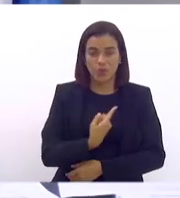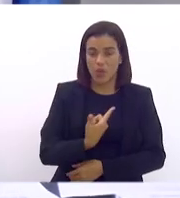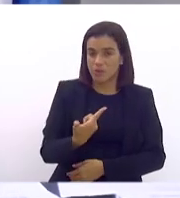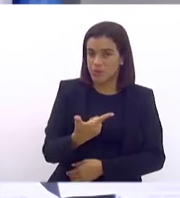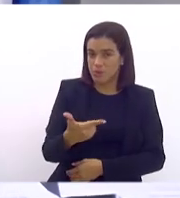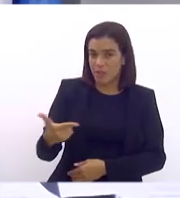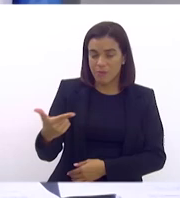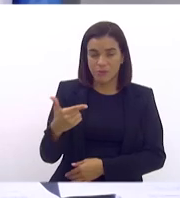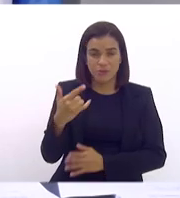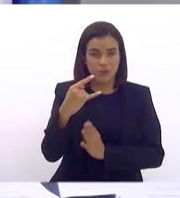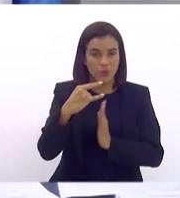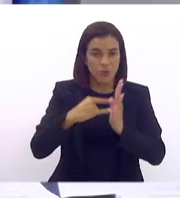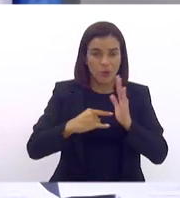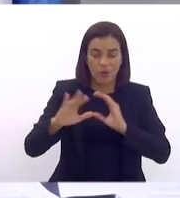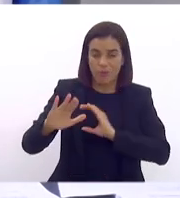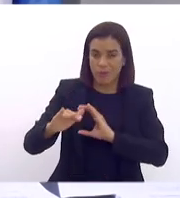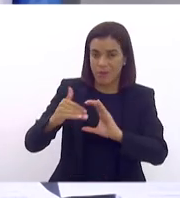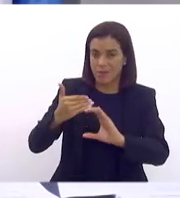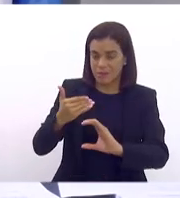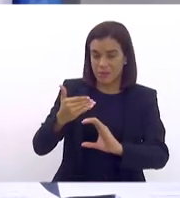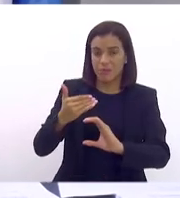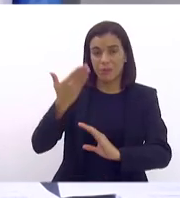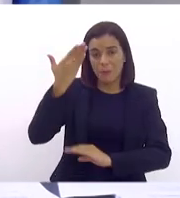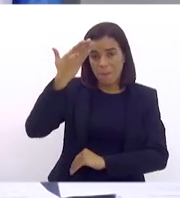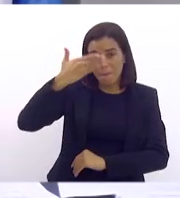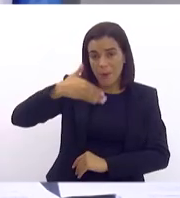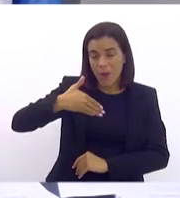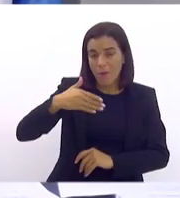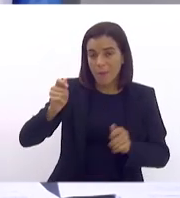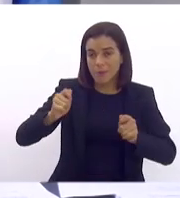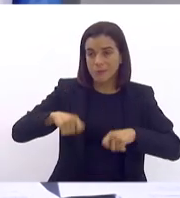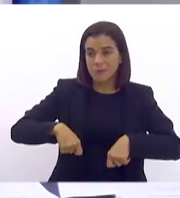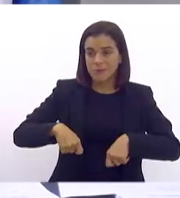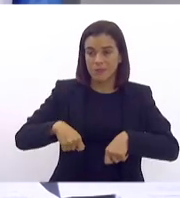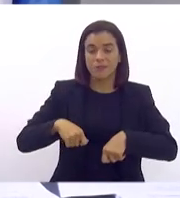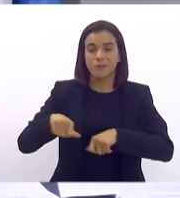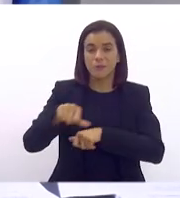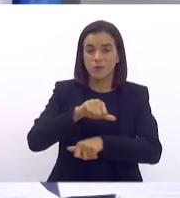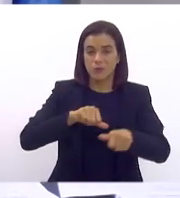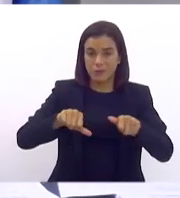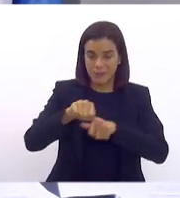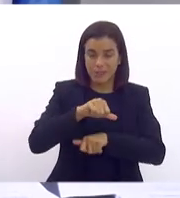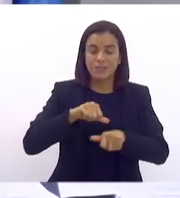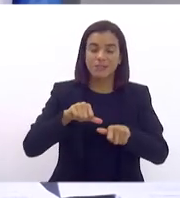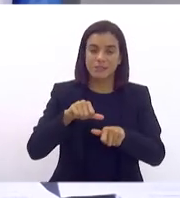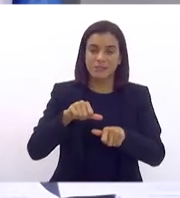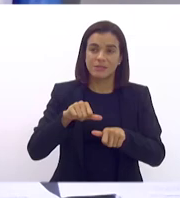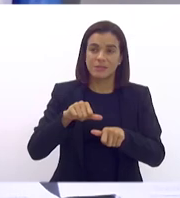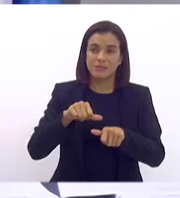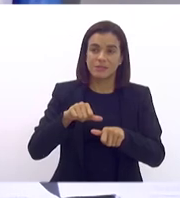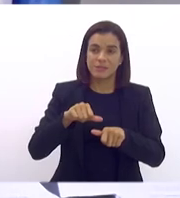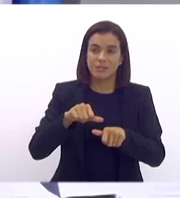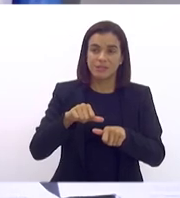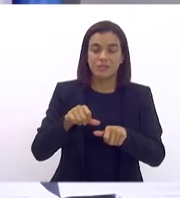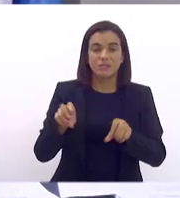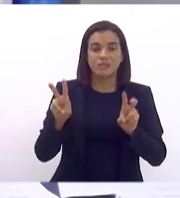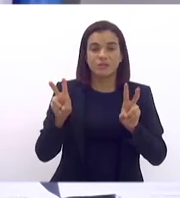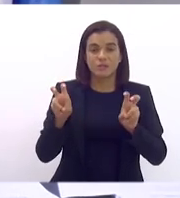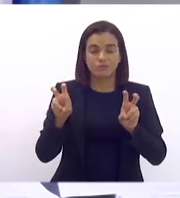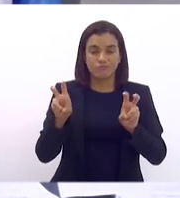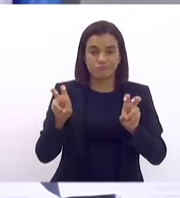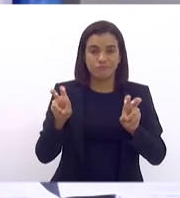nenhuma documentação que comprove a possibilidade de mudança significativa no que tange